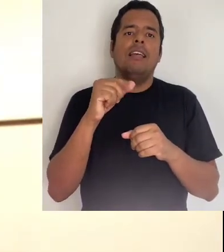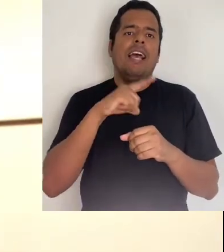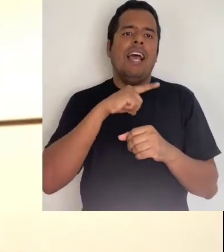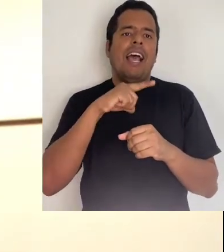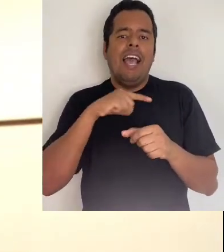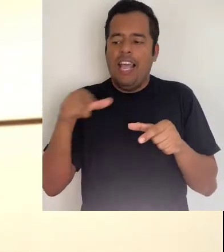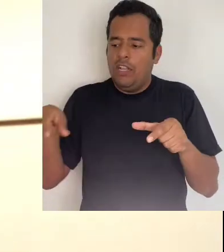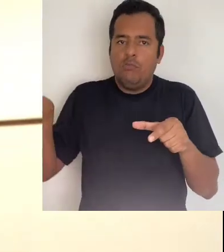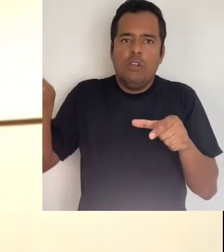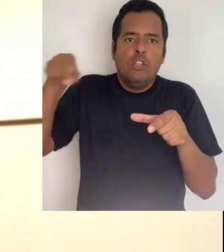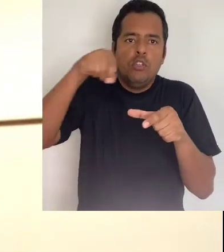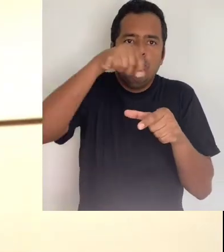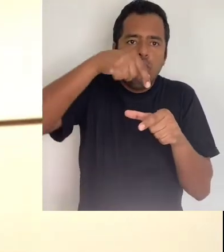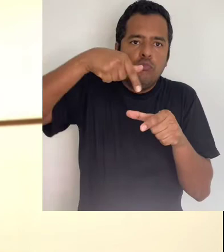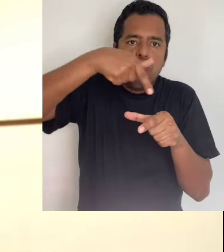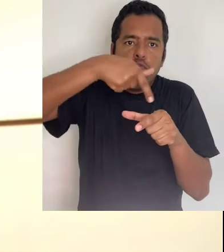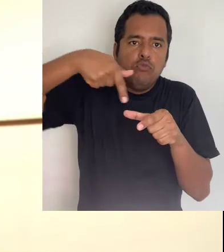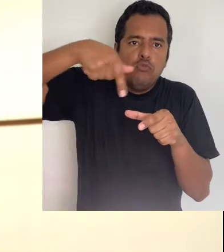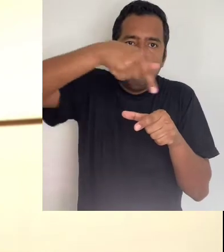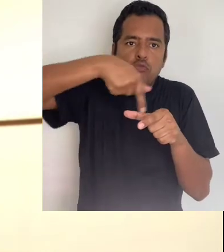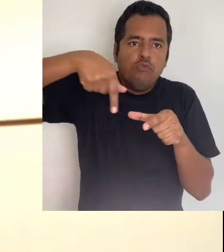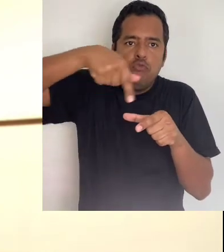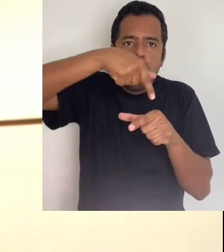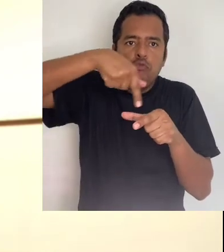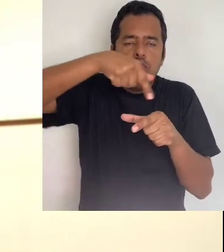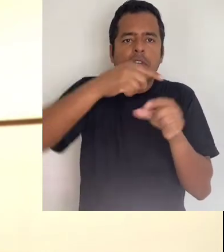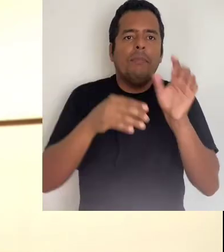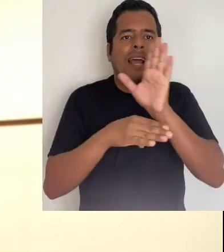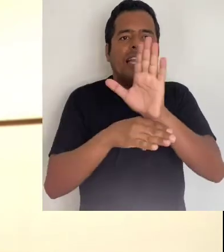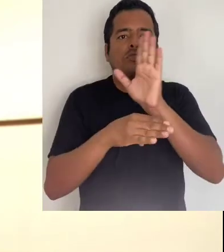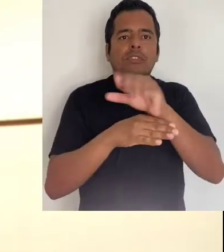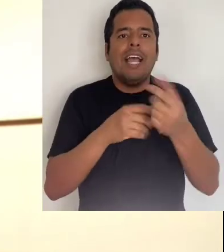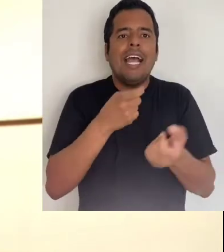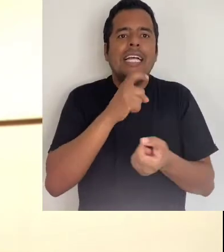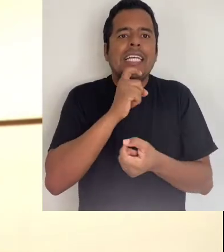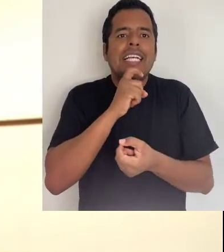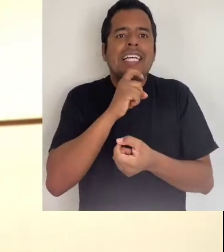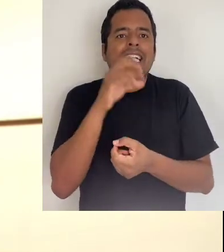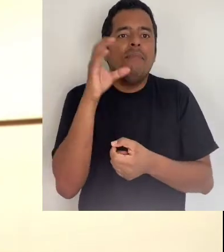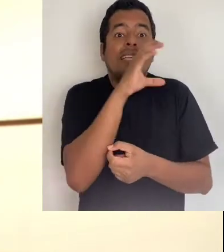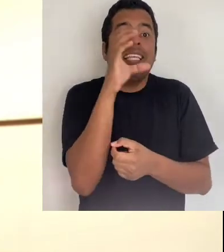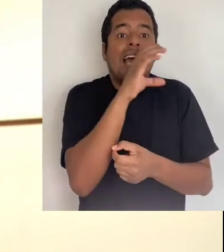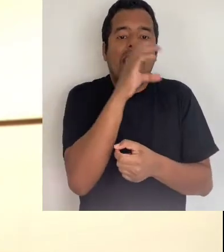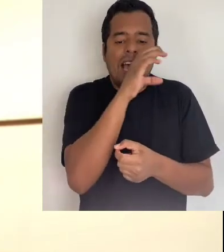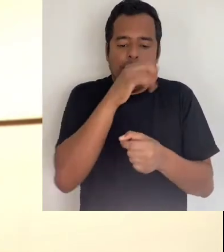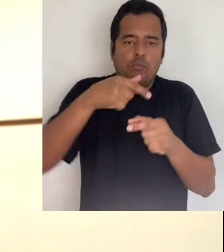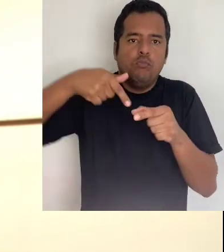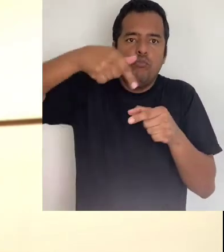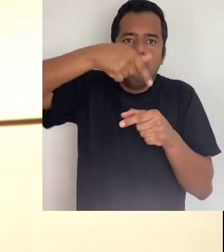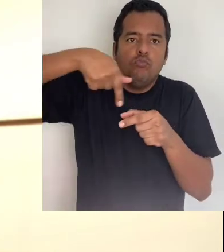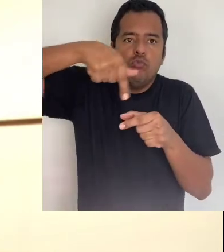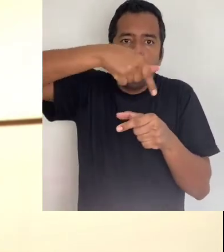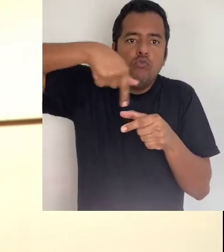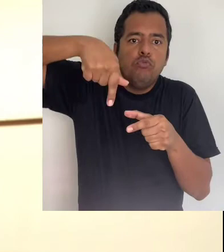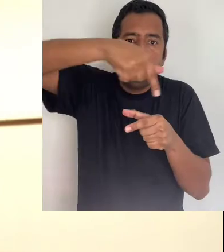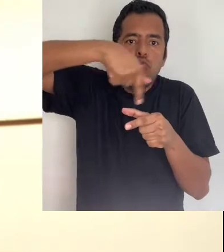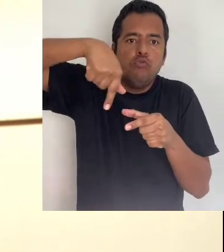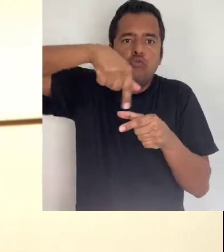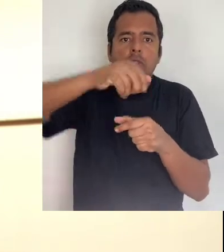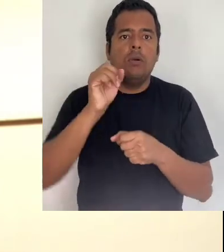você põe água justamente para ajudar a resfriar mais rápido esse material que for coletado, tá bom? Então,